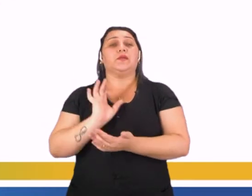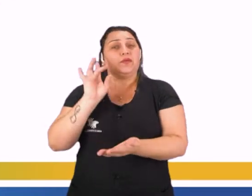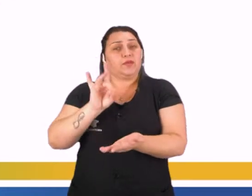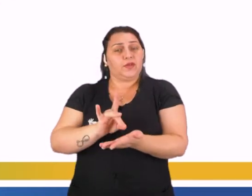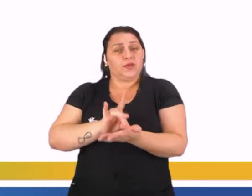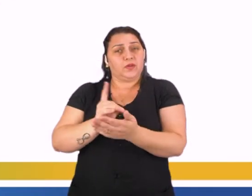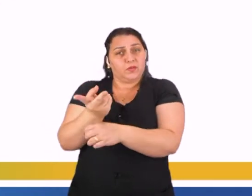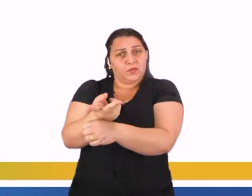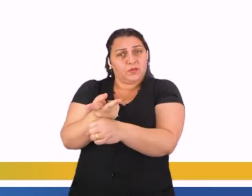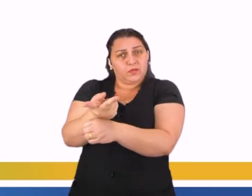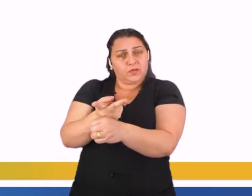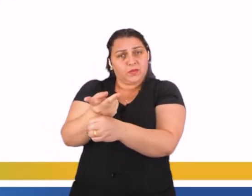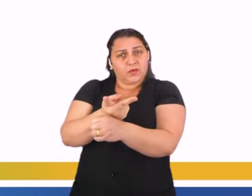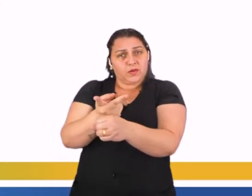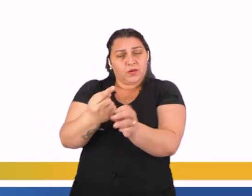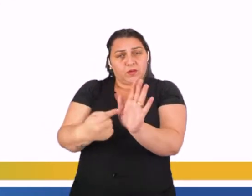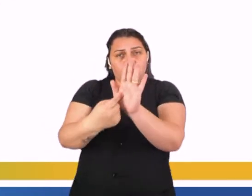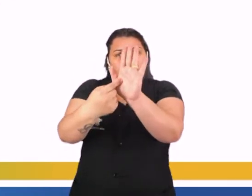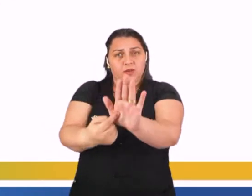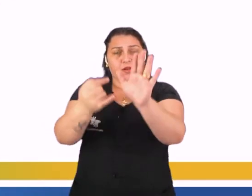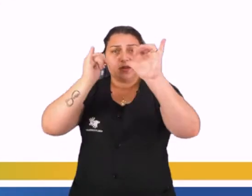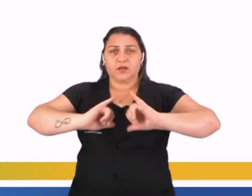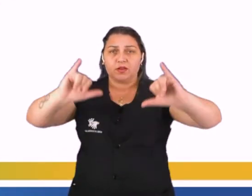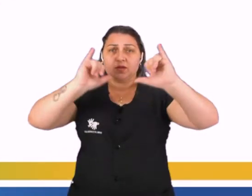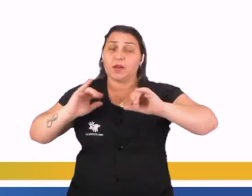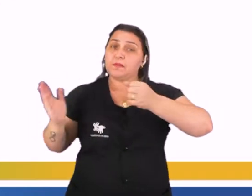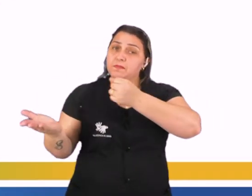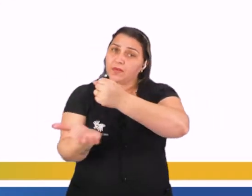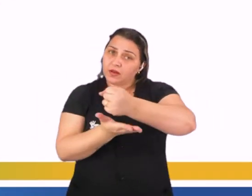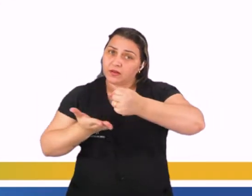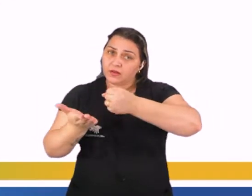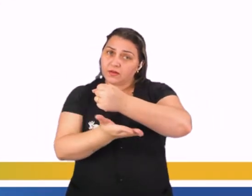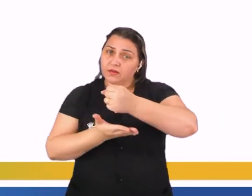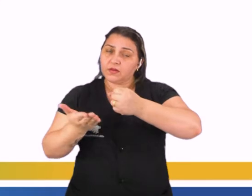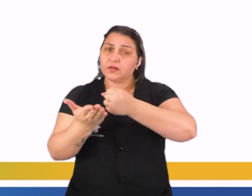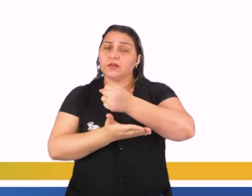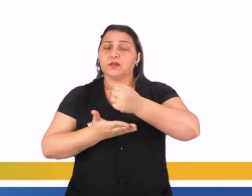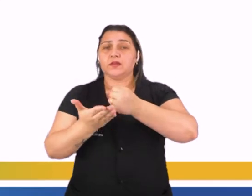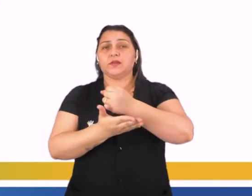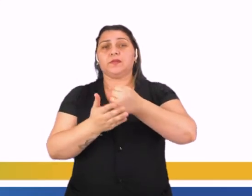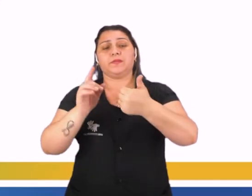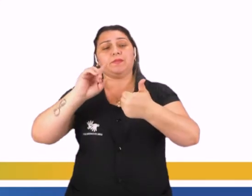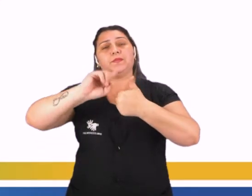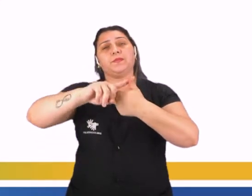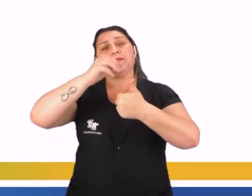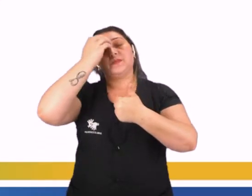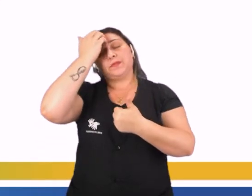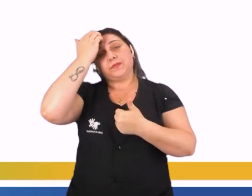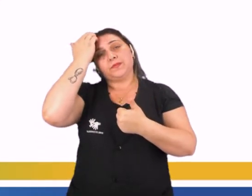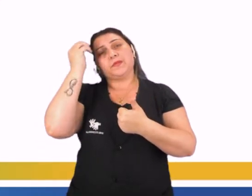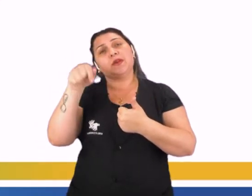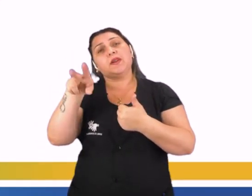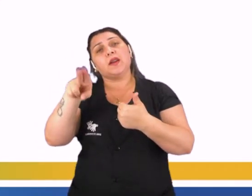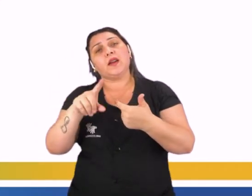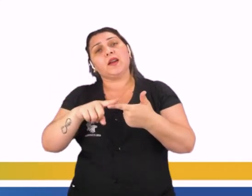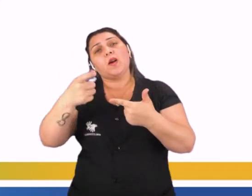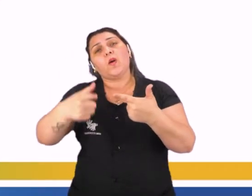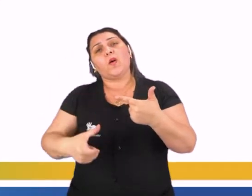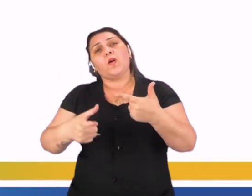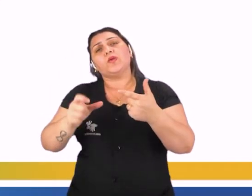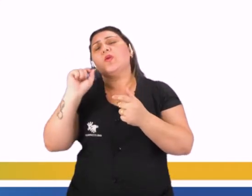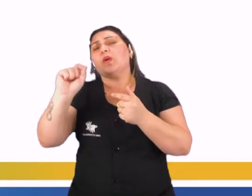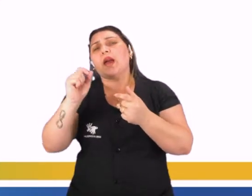né, para poder lê-la. Também serve para resumir a história e tem que ser numa frase curta.